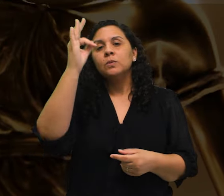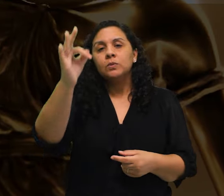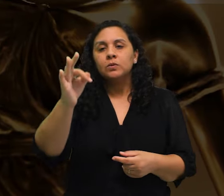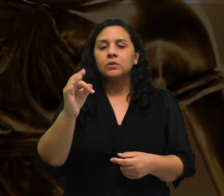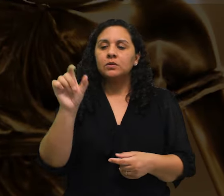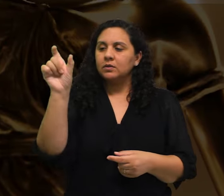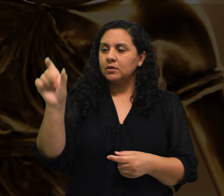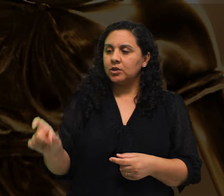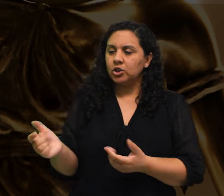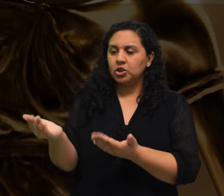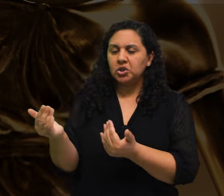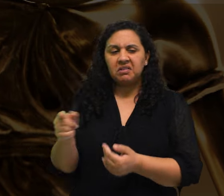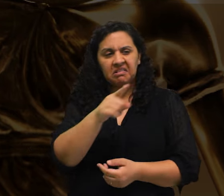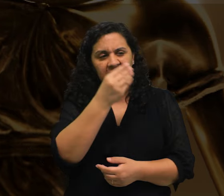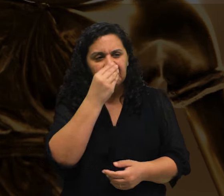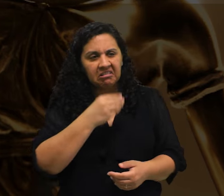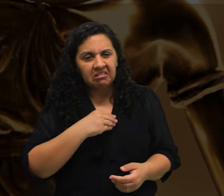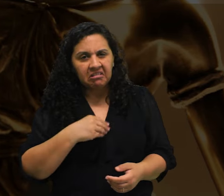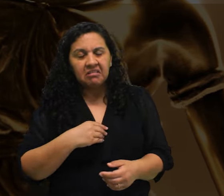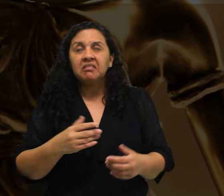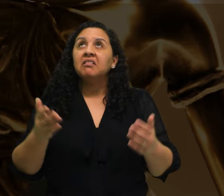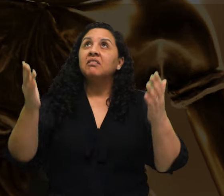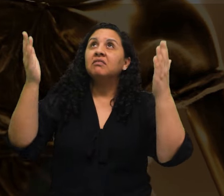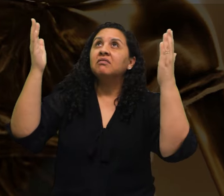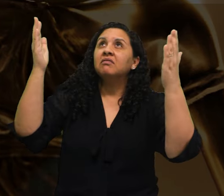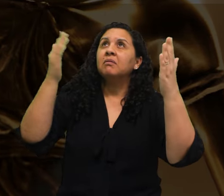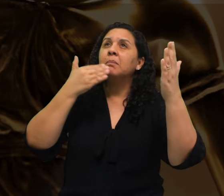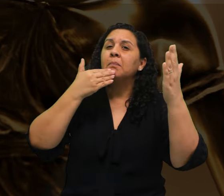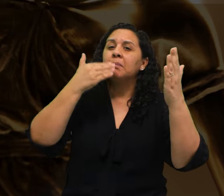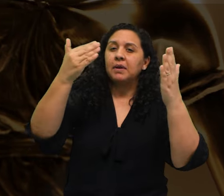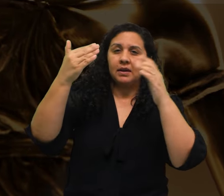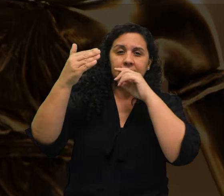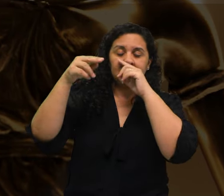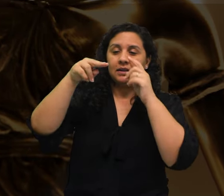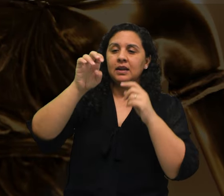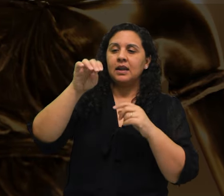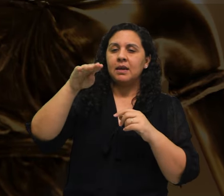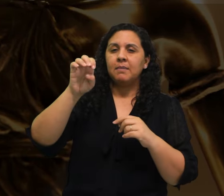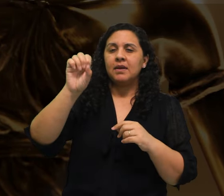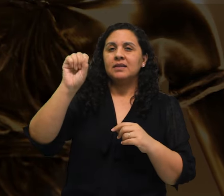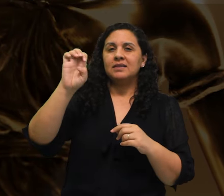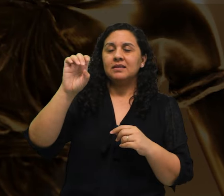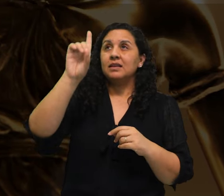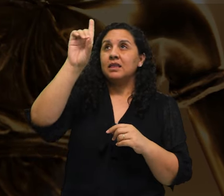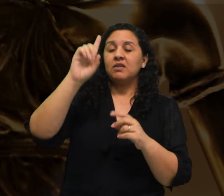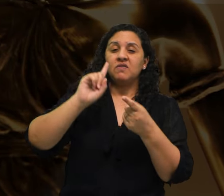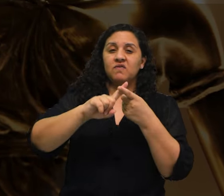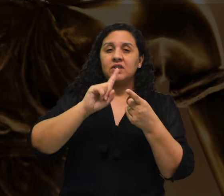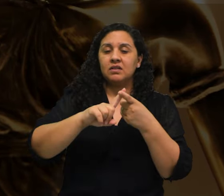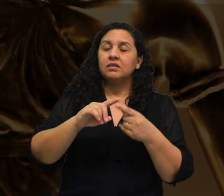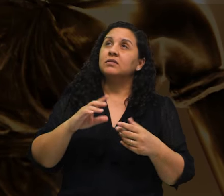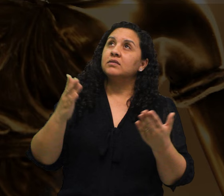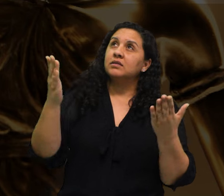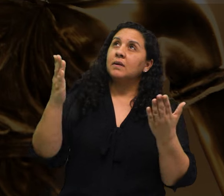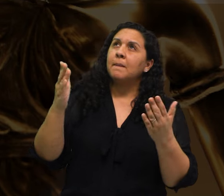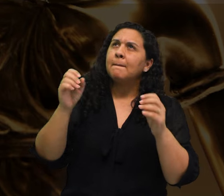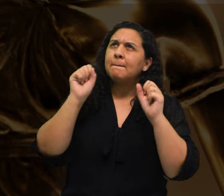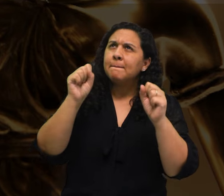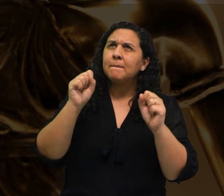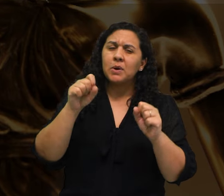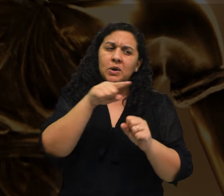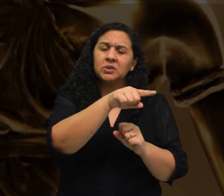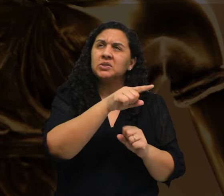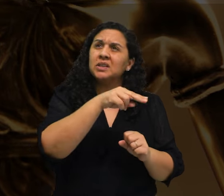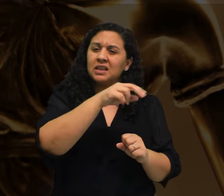um jovem rejeitado levantou seus braços para o céu e pediu a Nêmesis, a deusa da vingança: